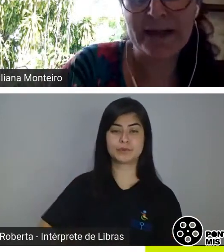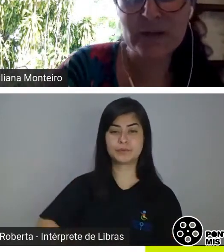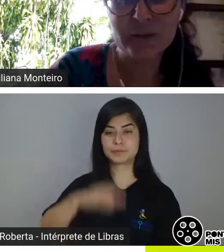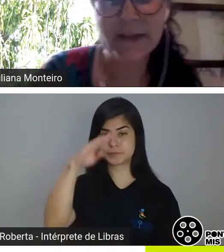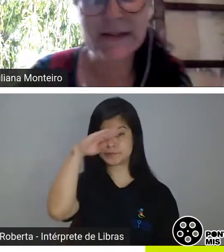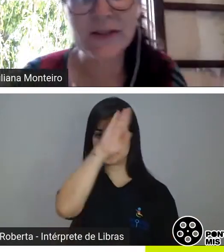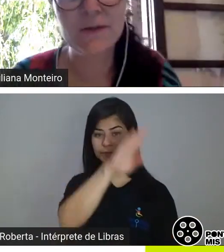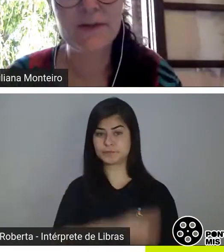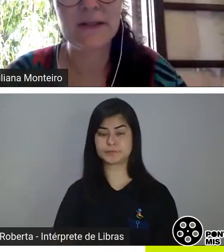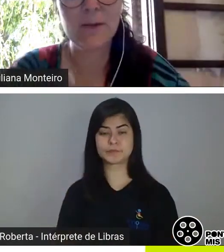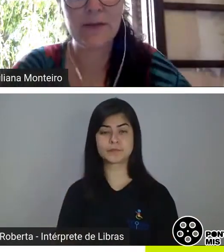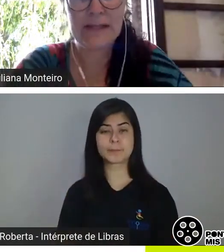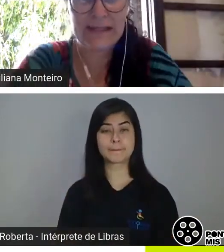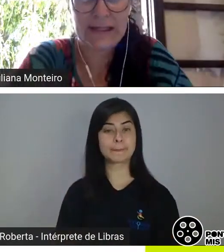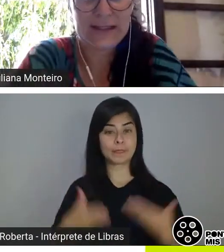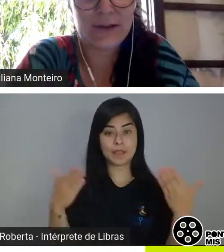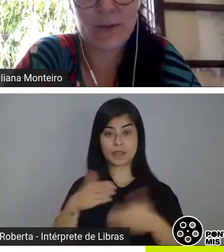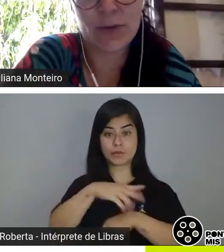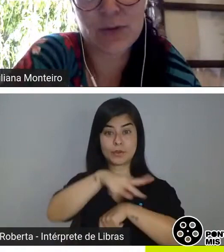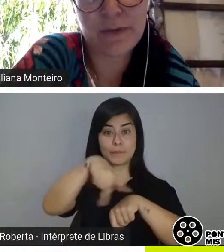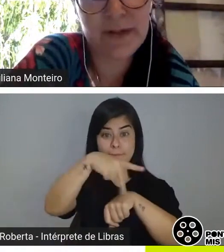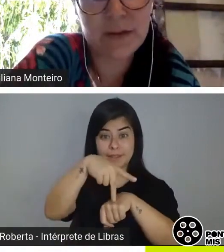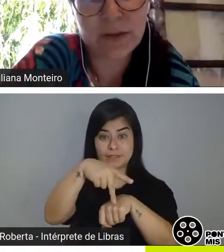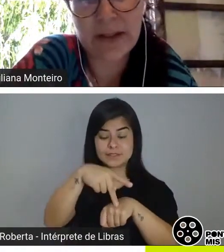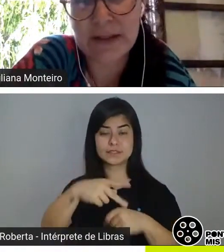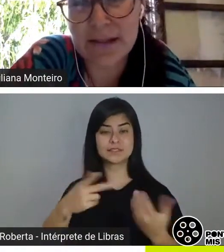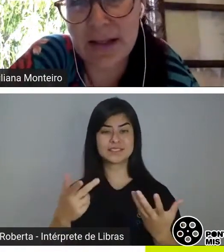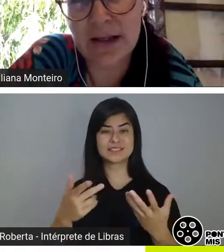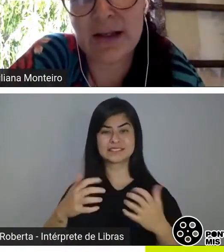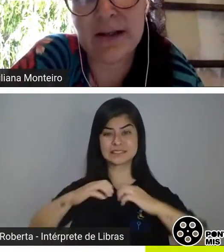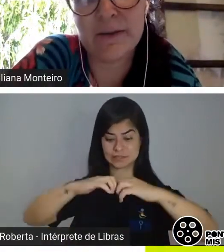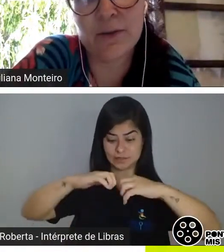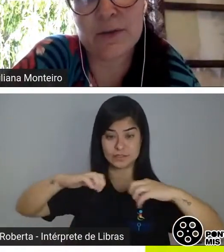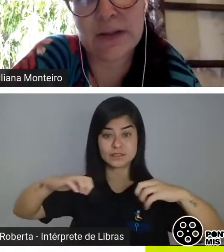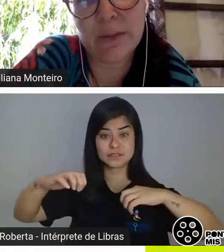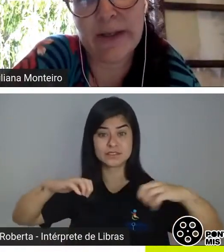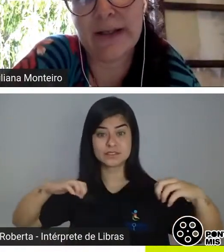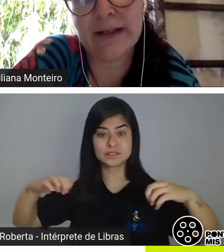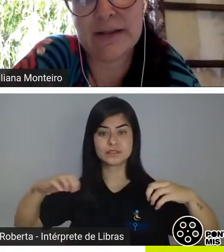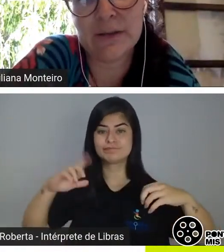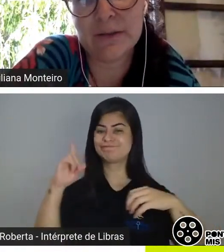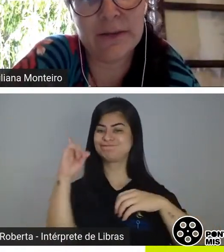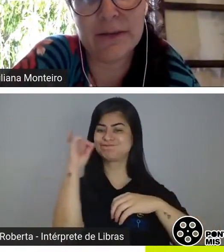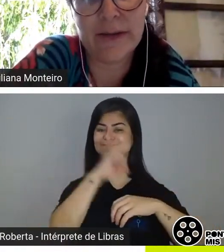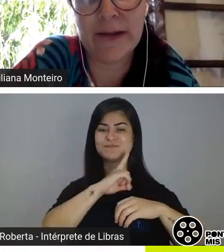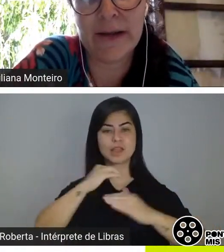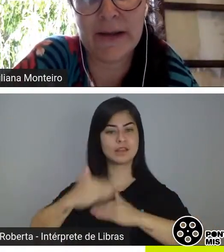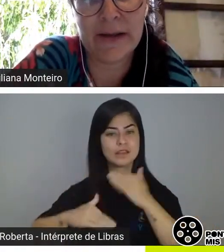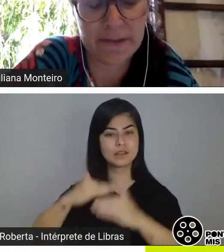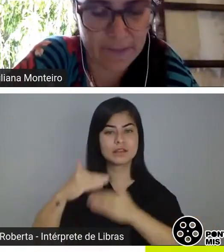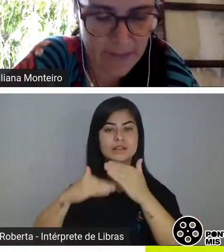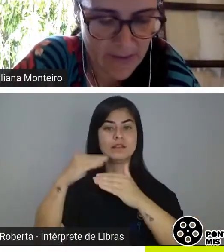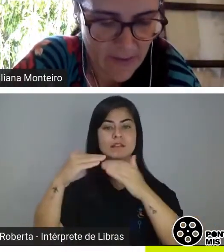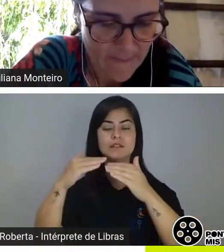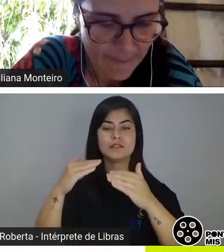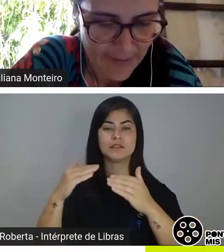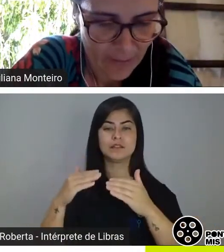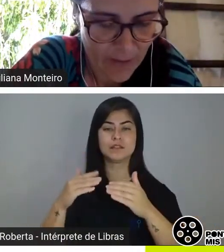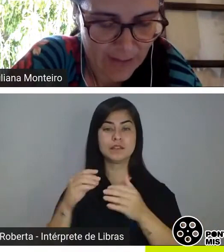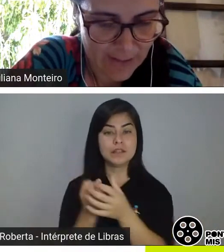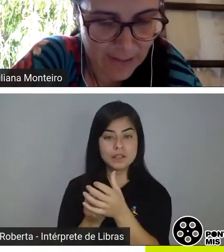Uhum. E num país com tanta divisão, essa criação é muito difícil, né? Essa evolução para a criação